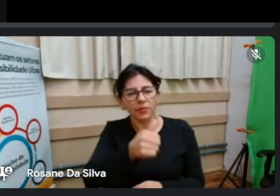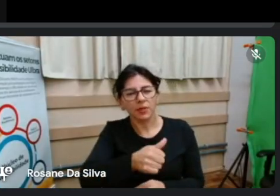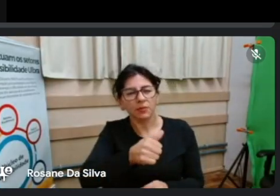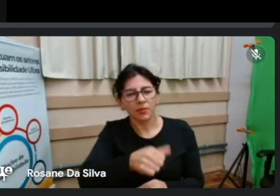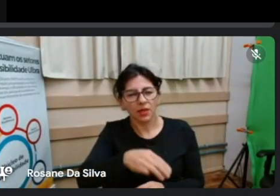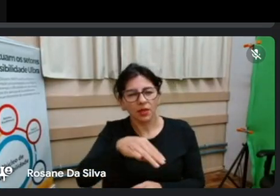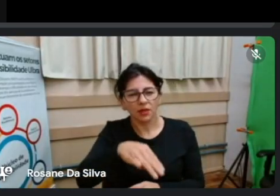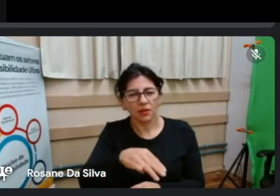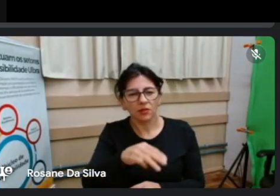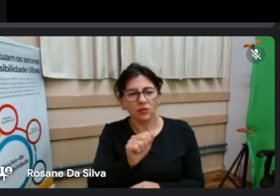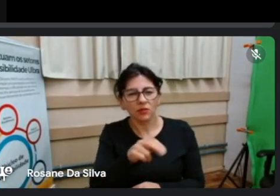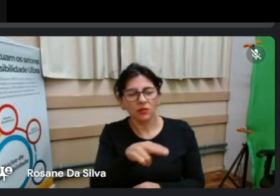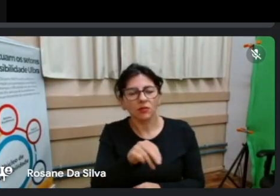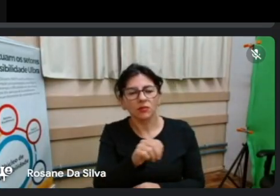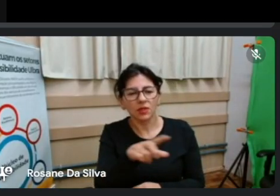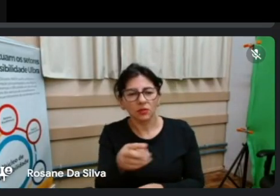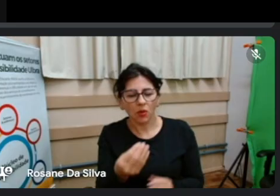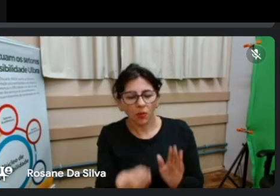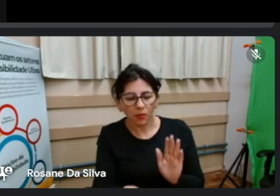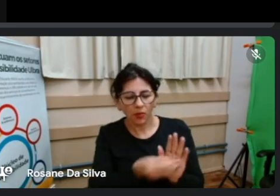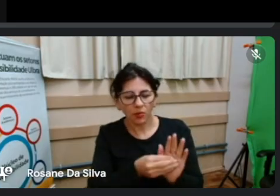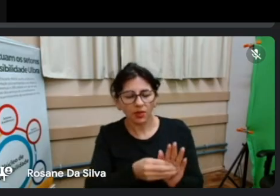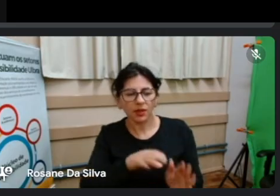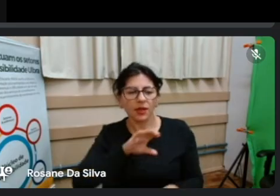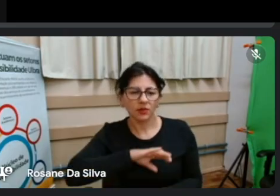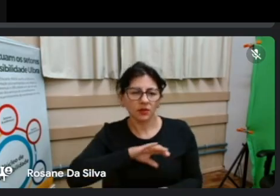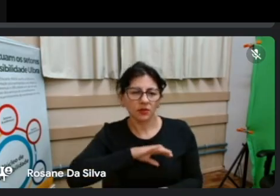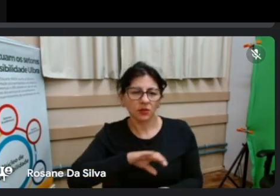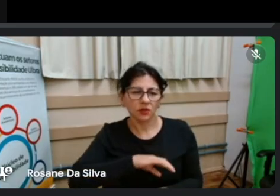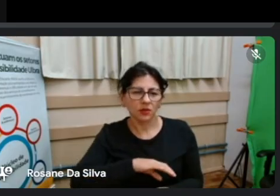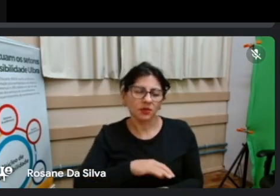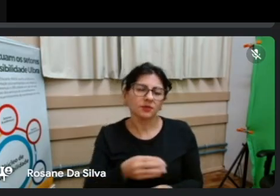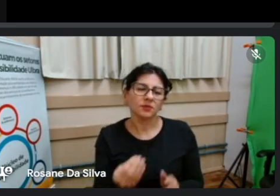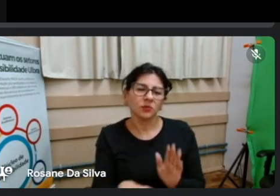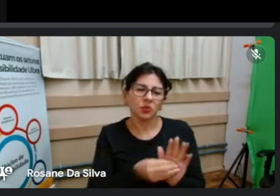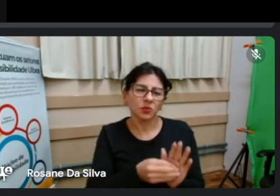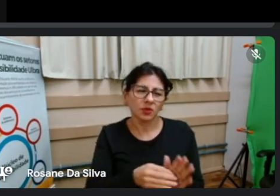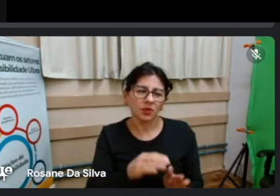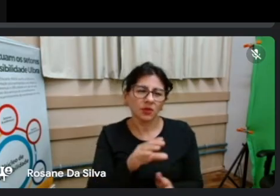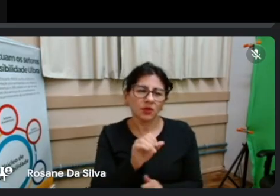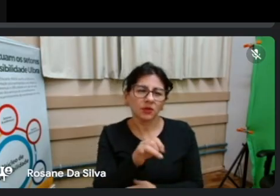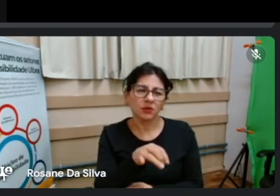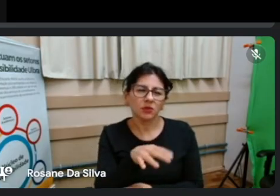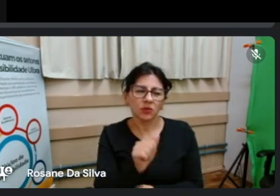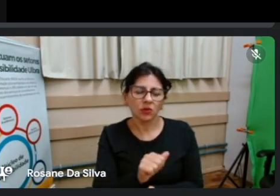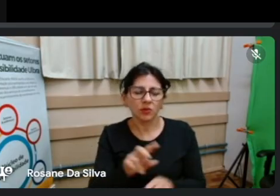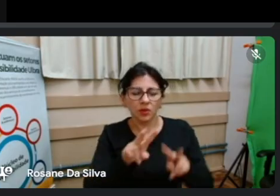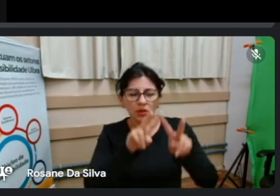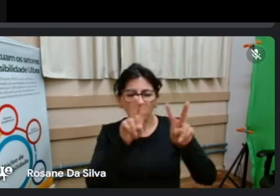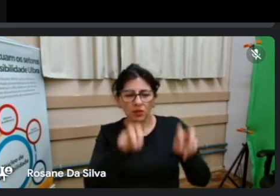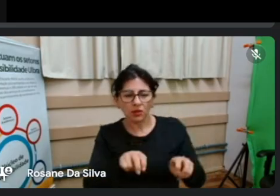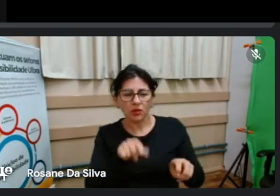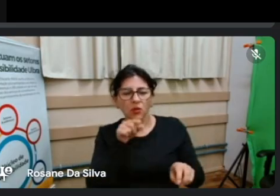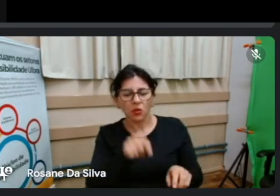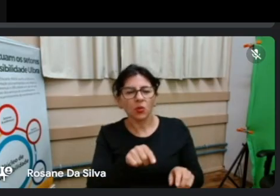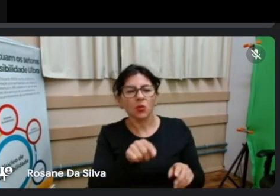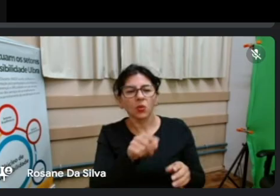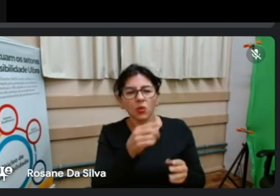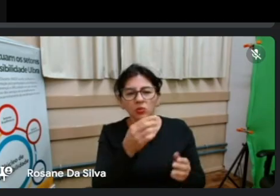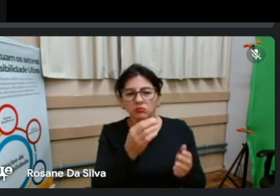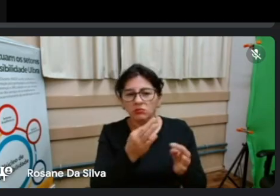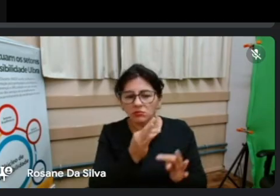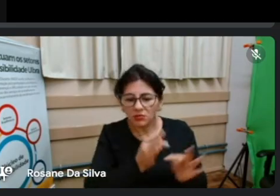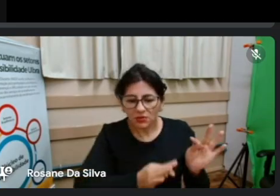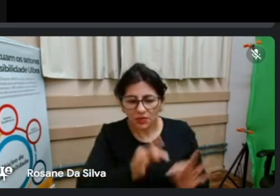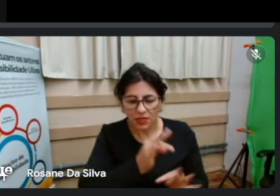língua portuguesa né foi publicado em Coimbra eh e o título é o Tratado dos principais